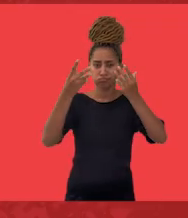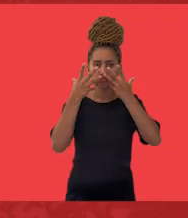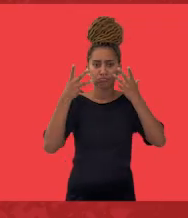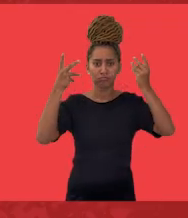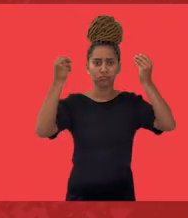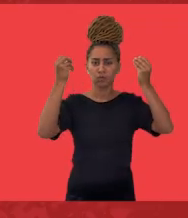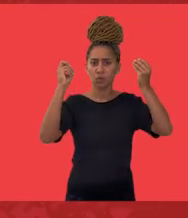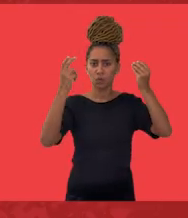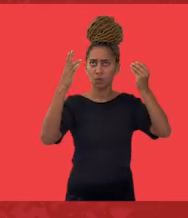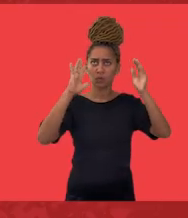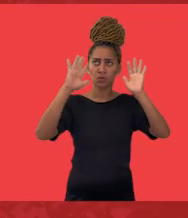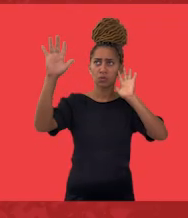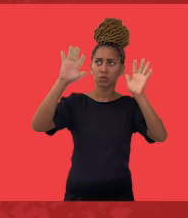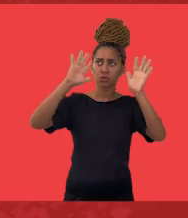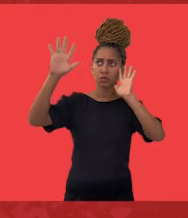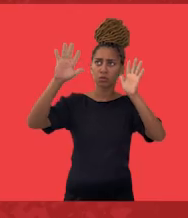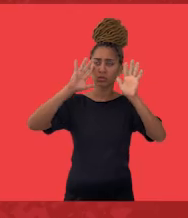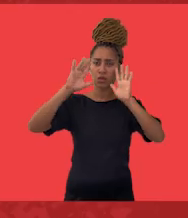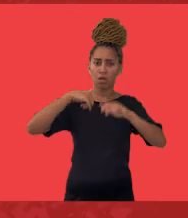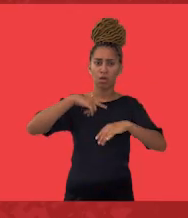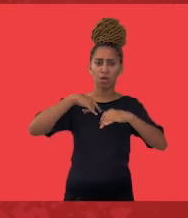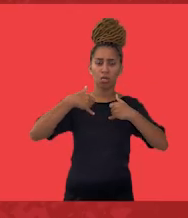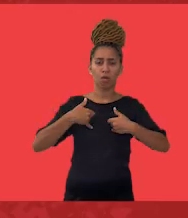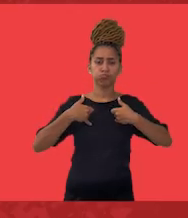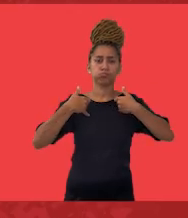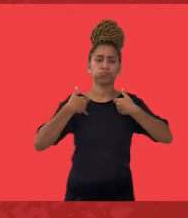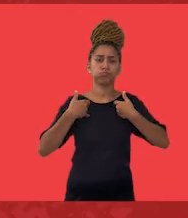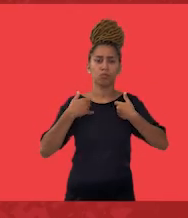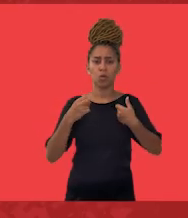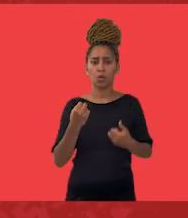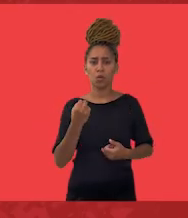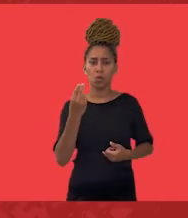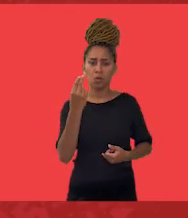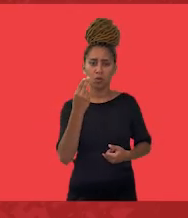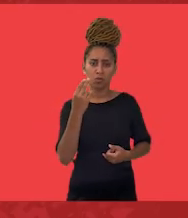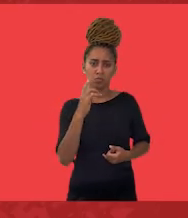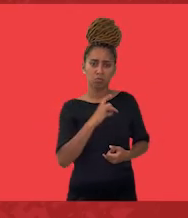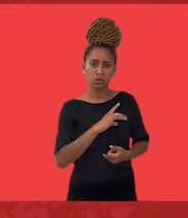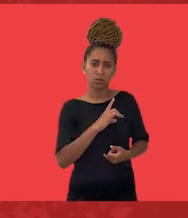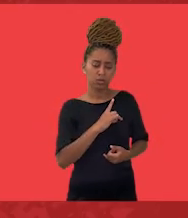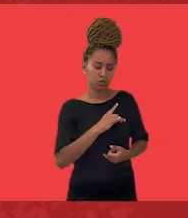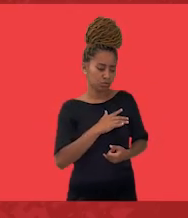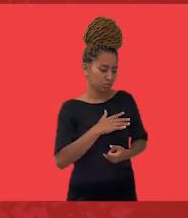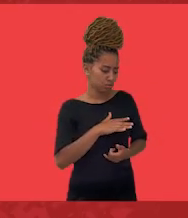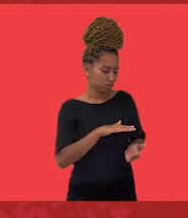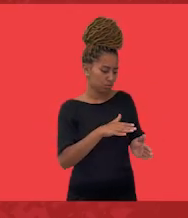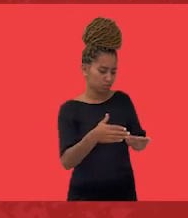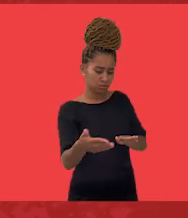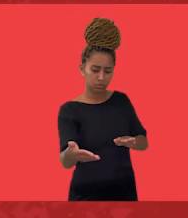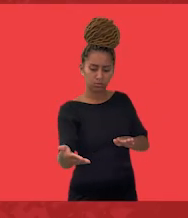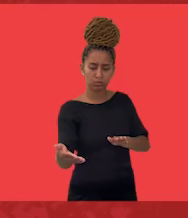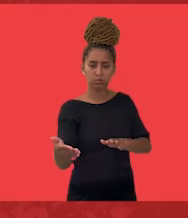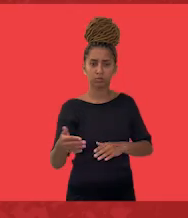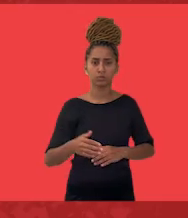A sensualidade do flerte. A rapidez das respostas no jogo de stop. A